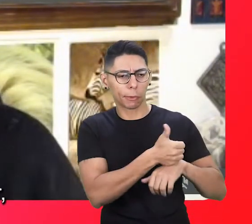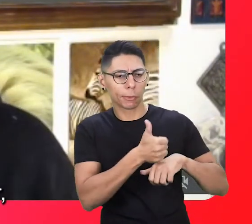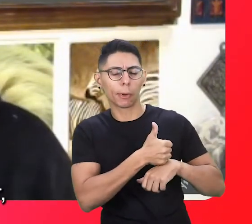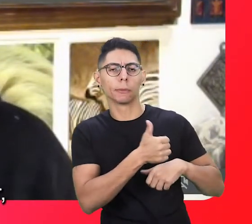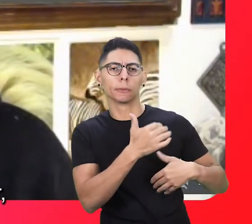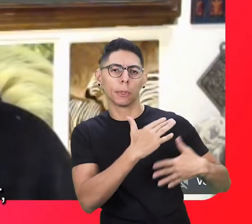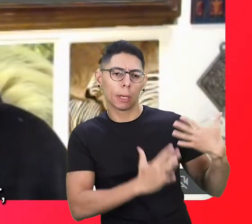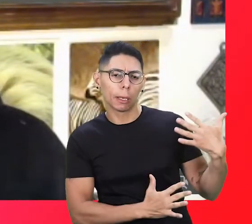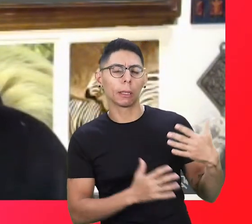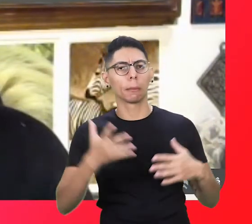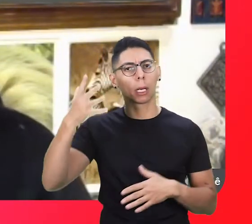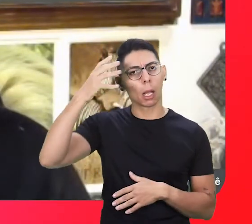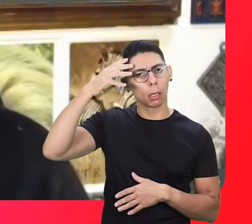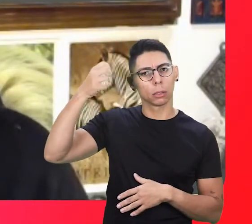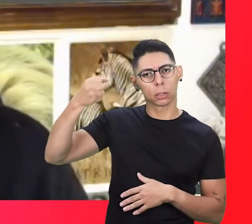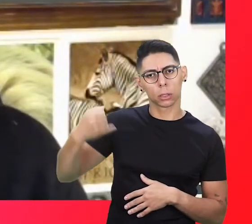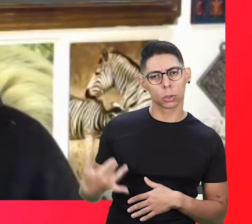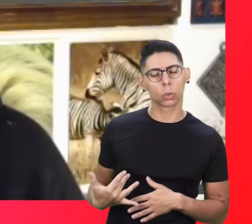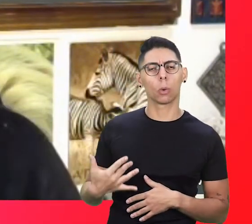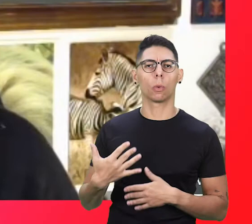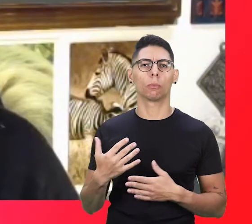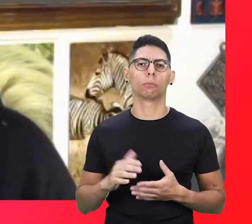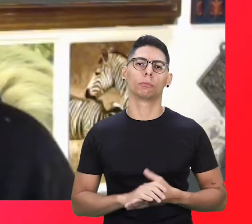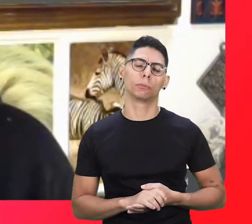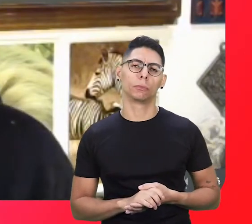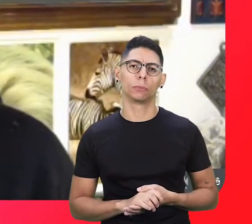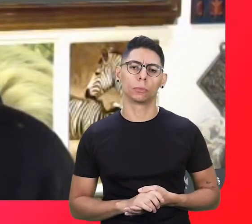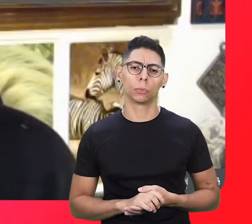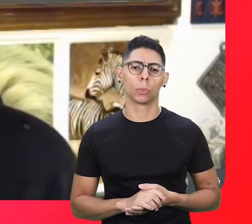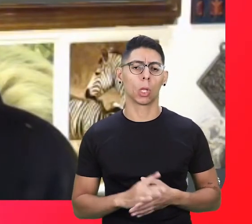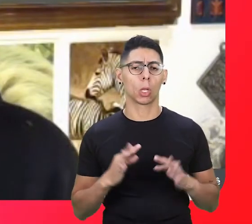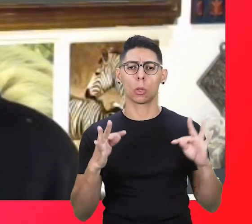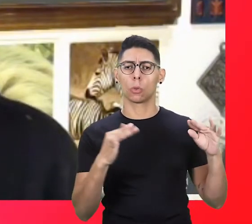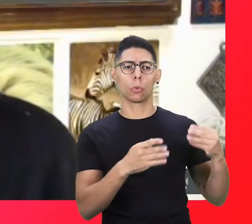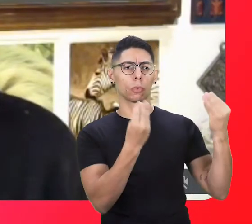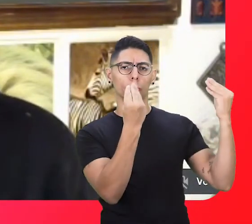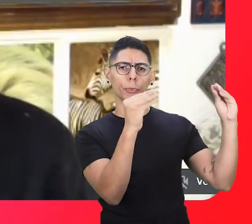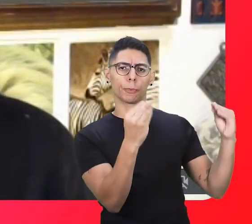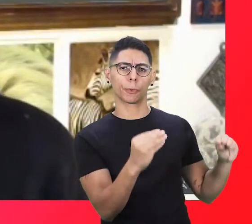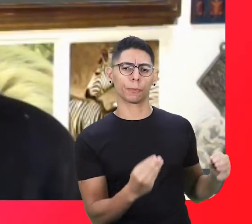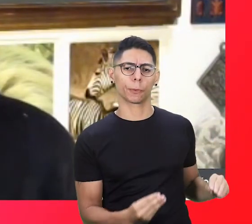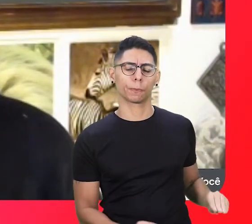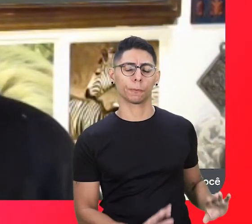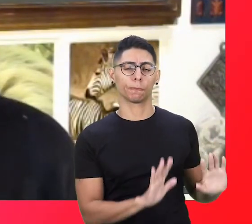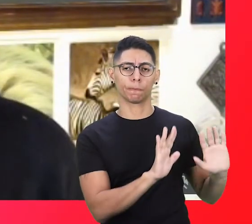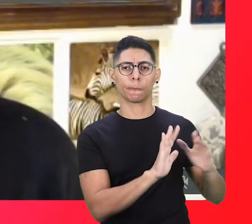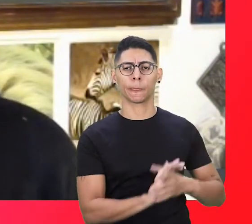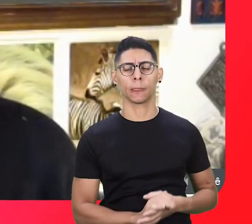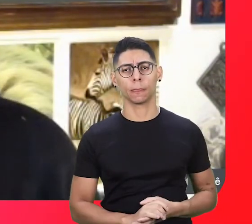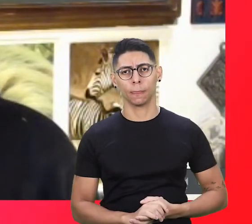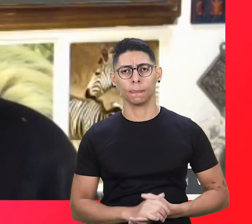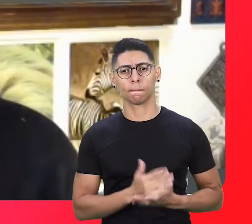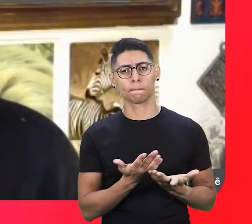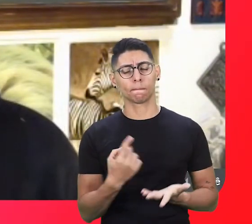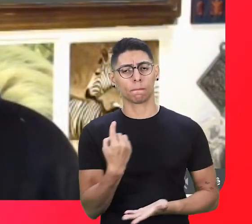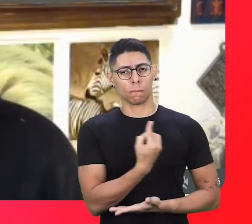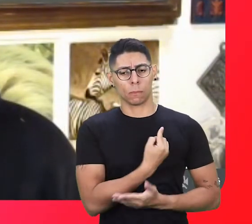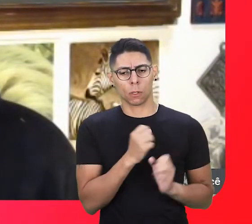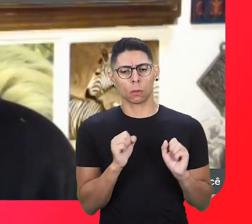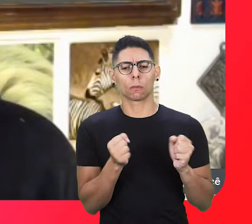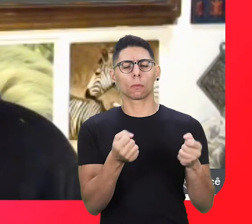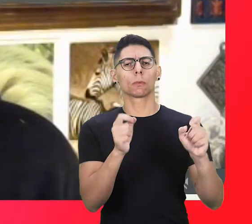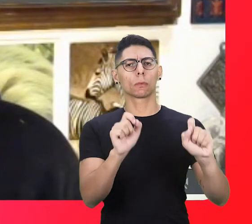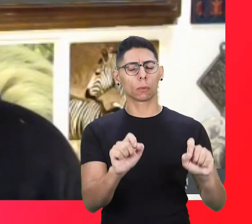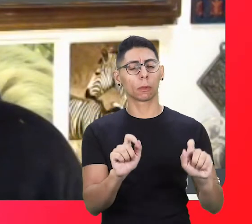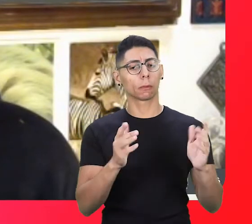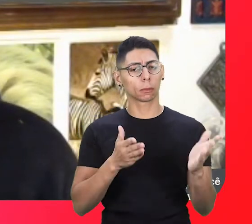Libras, audiodescritor, audiodescritora, tudo está lá. Então, o nosso esforço é na direção de fazer o Vem